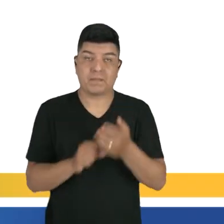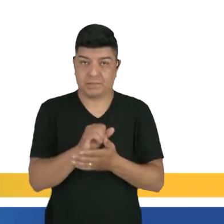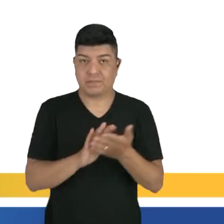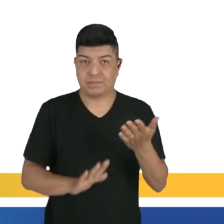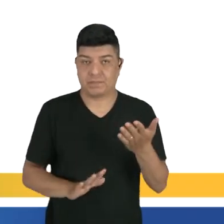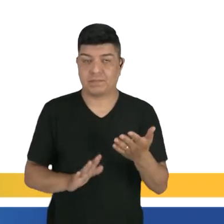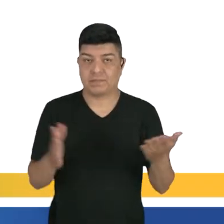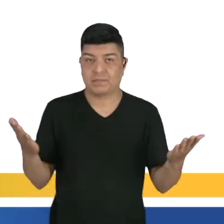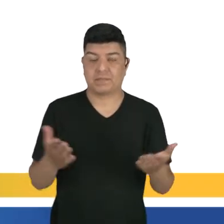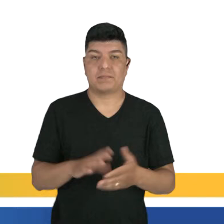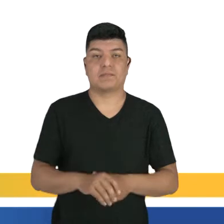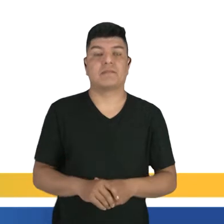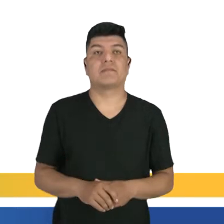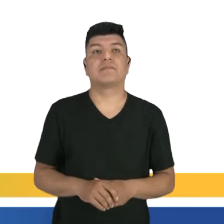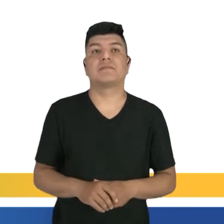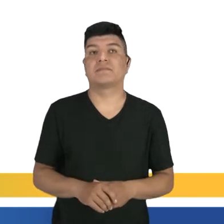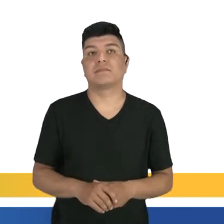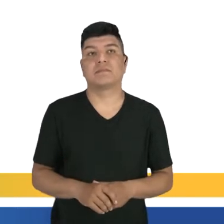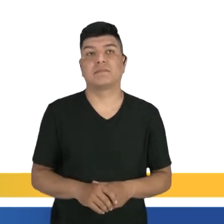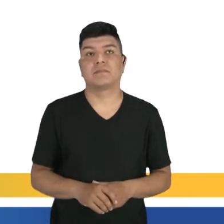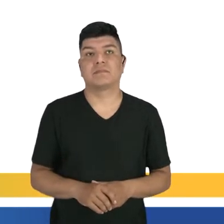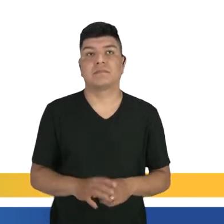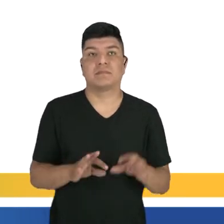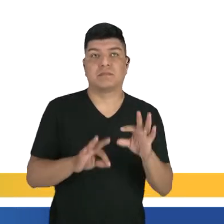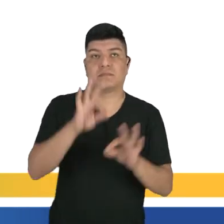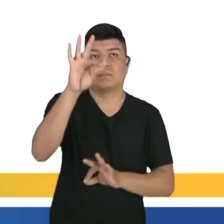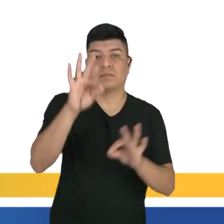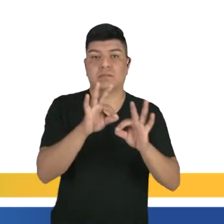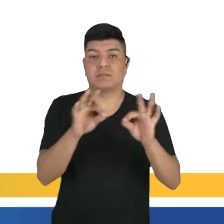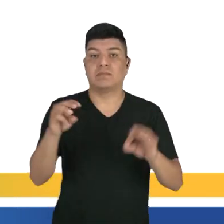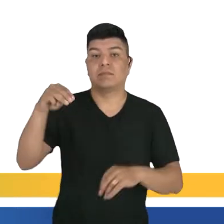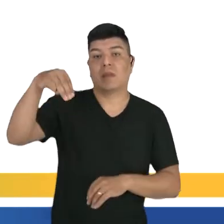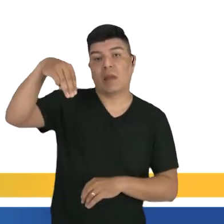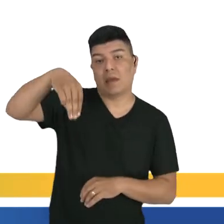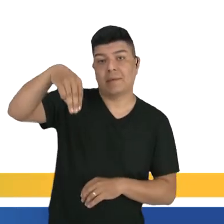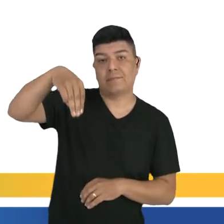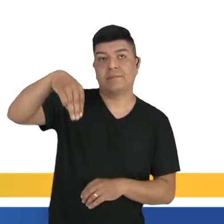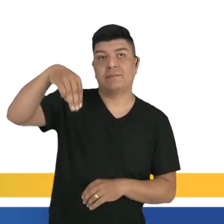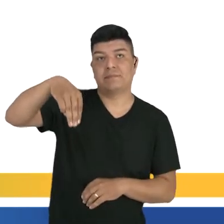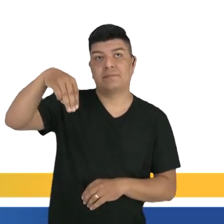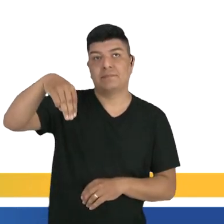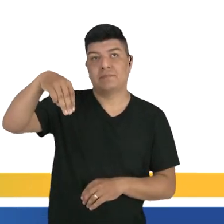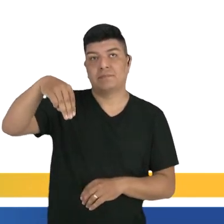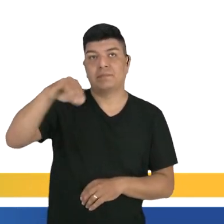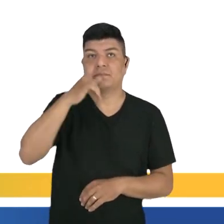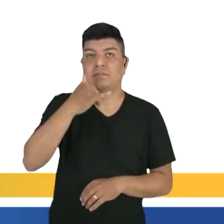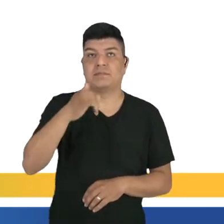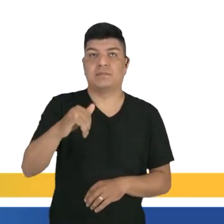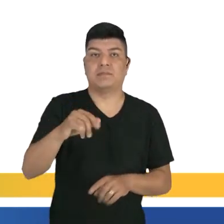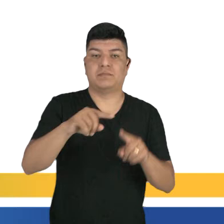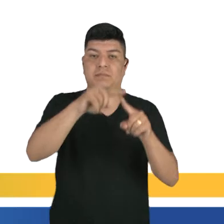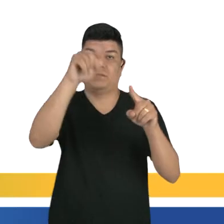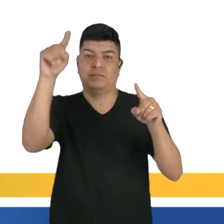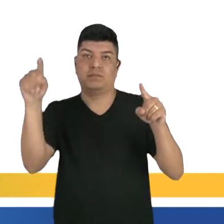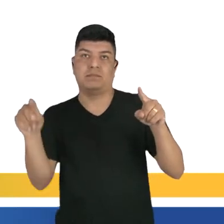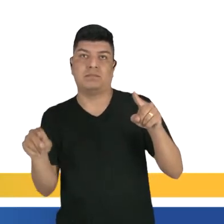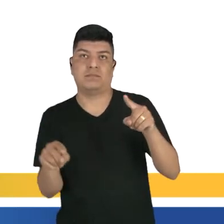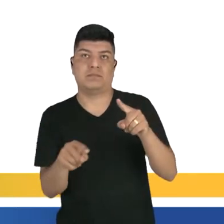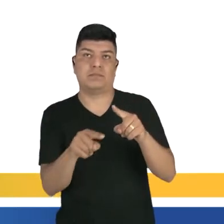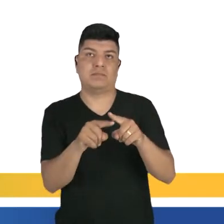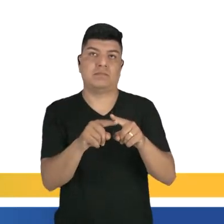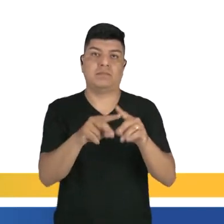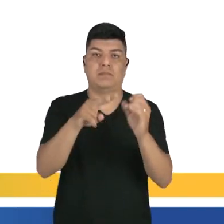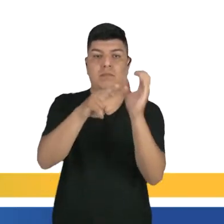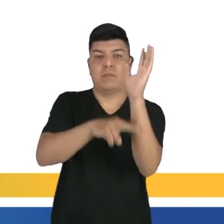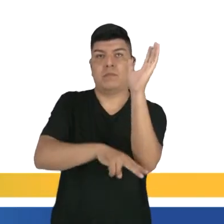Então vamos para mais um exercício. A medida em metros, né, do raio de uma esfera cujo volume